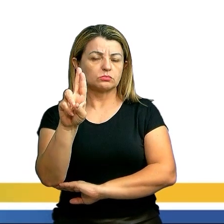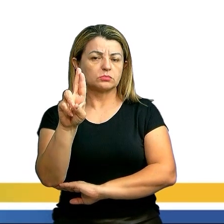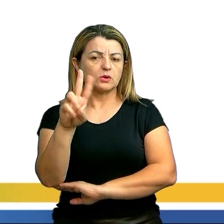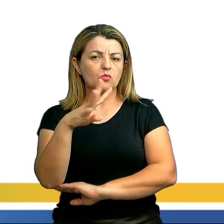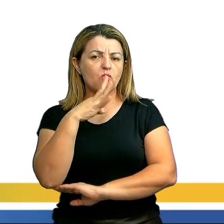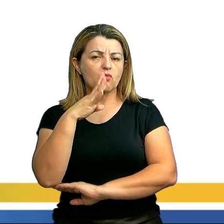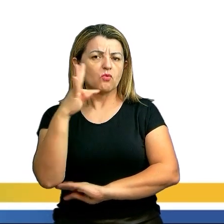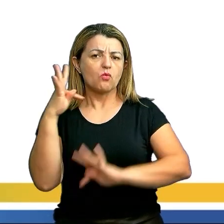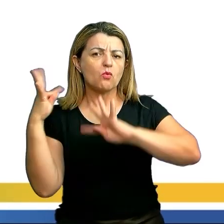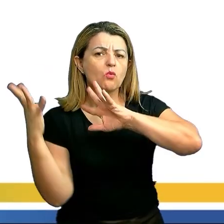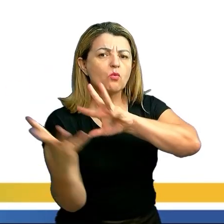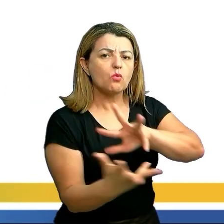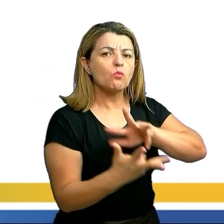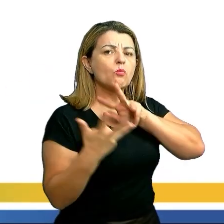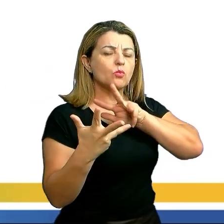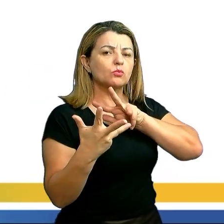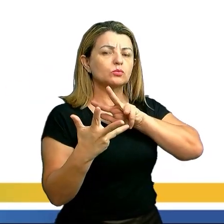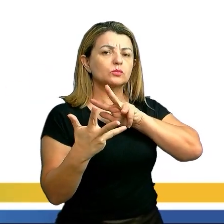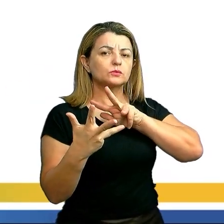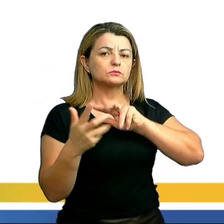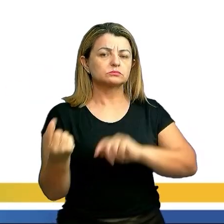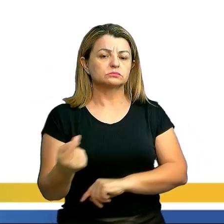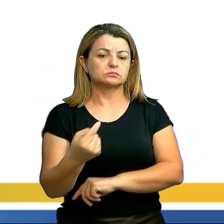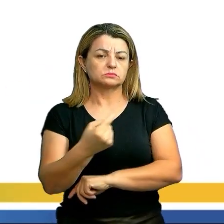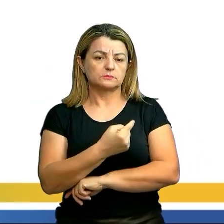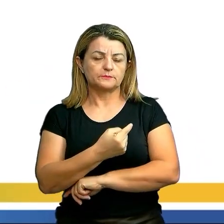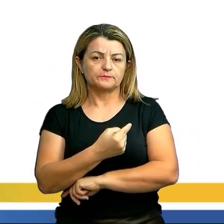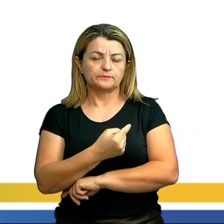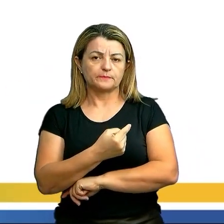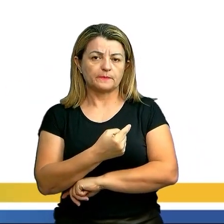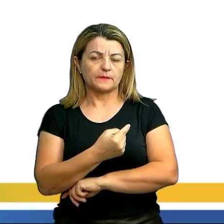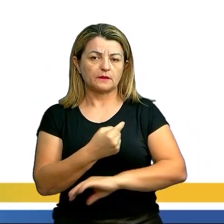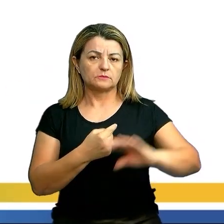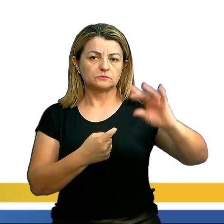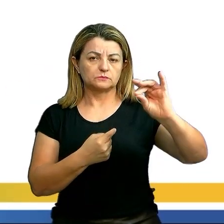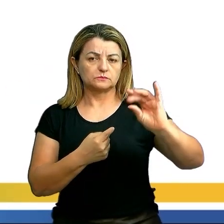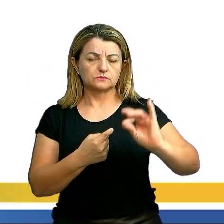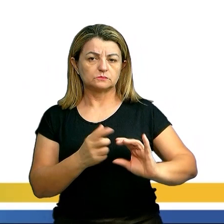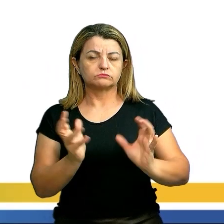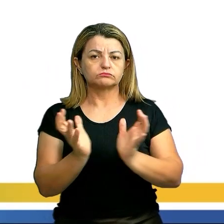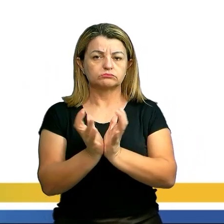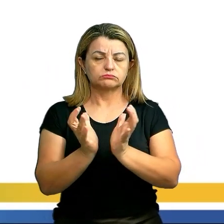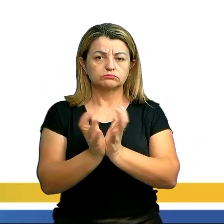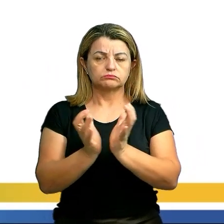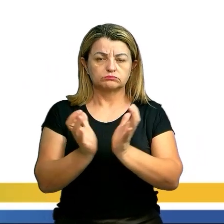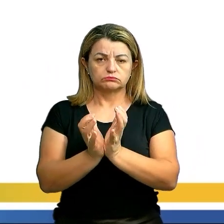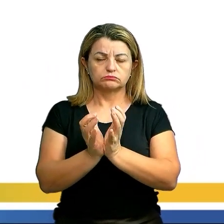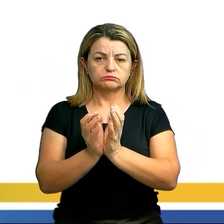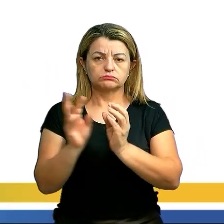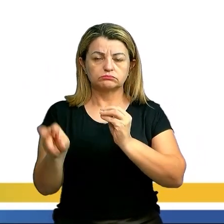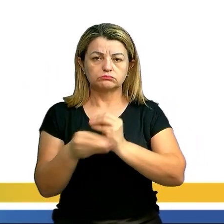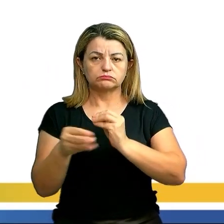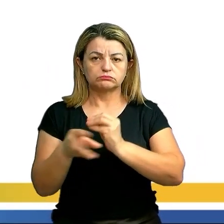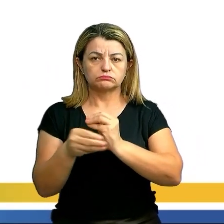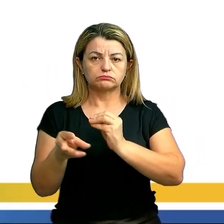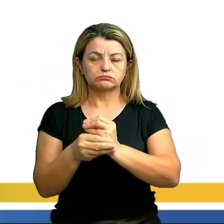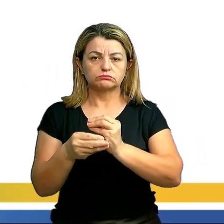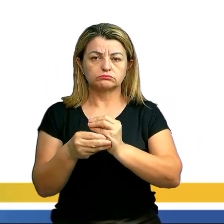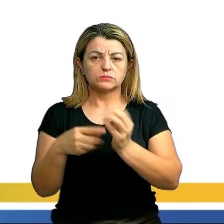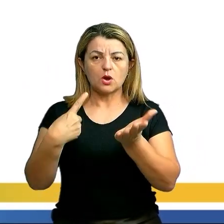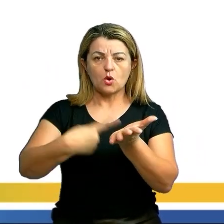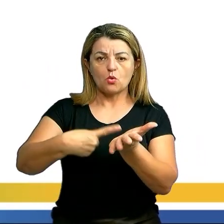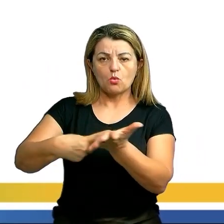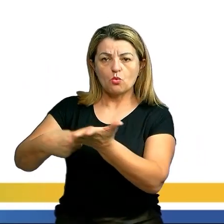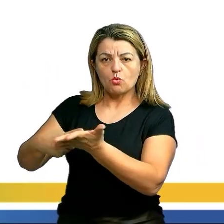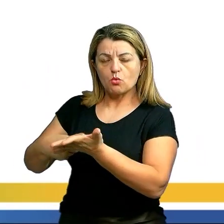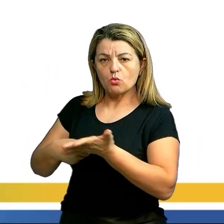e aí na tela está dizendo o seguinte: são instituições formadas por meio de acordos entre diferentes